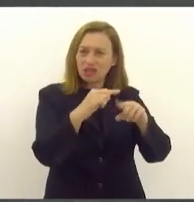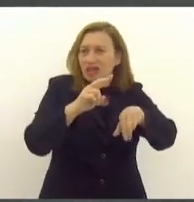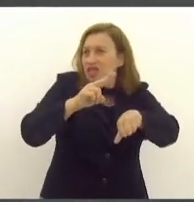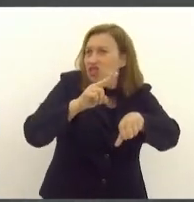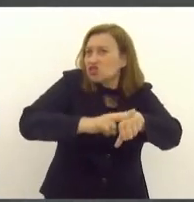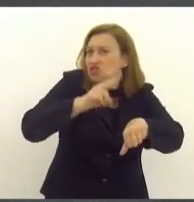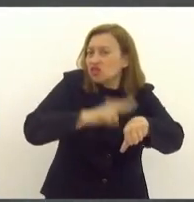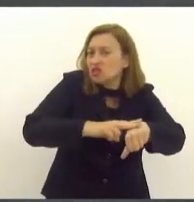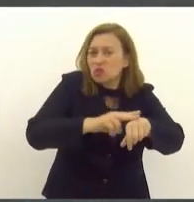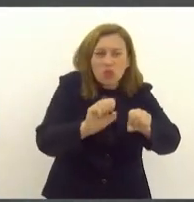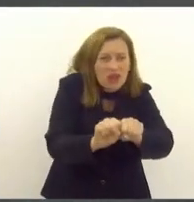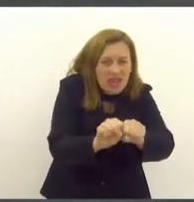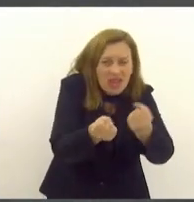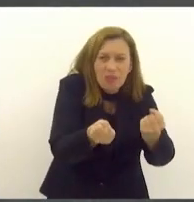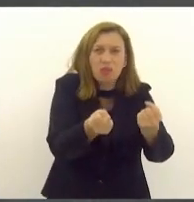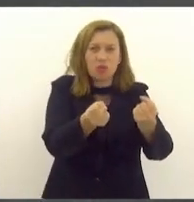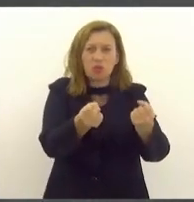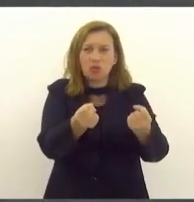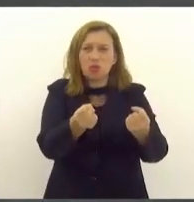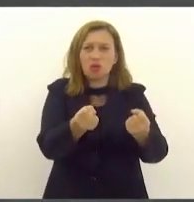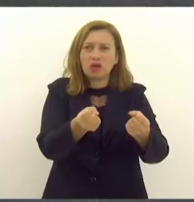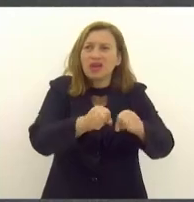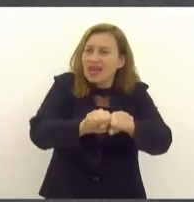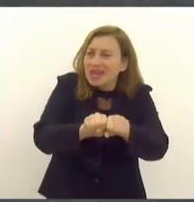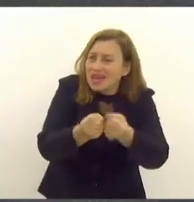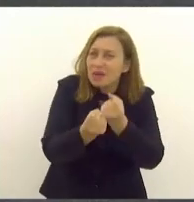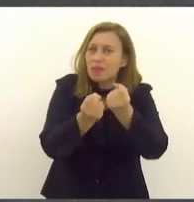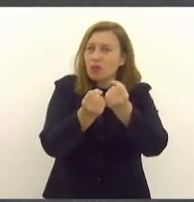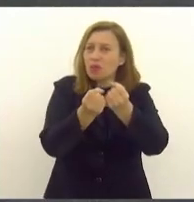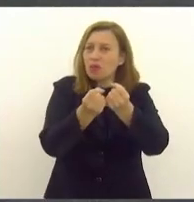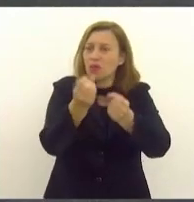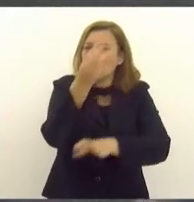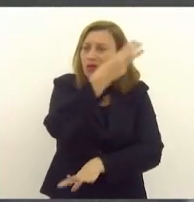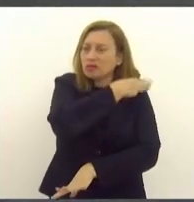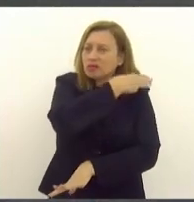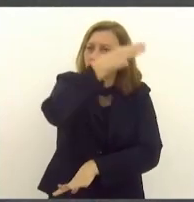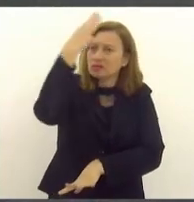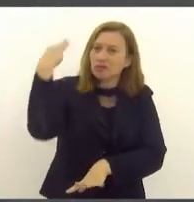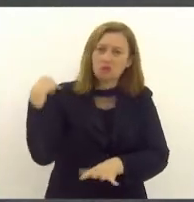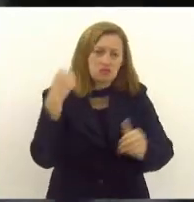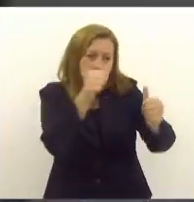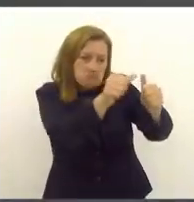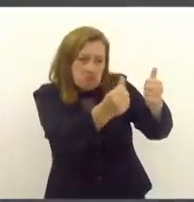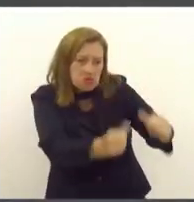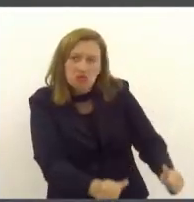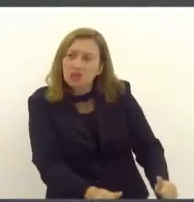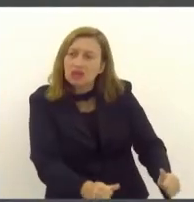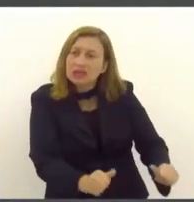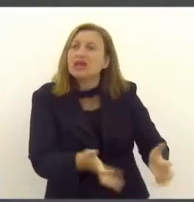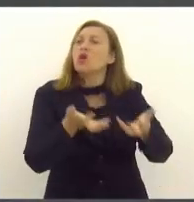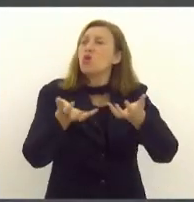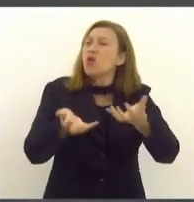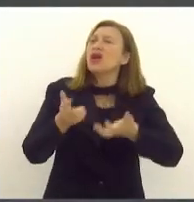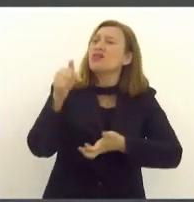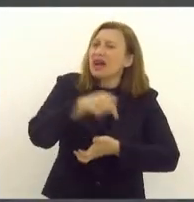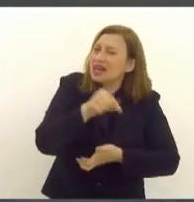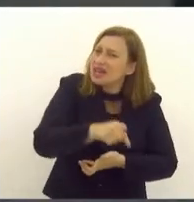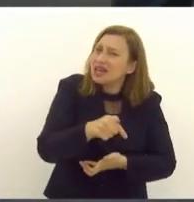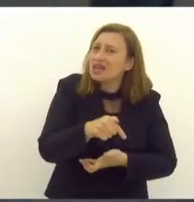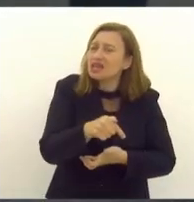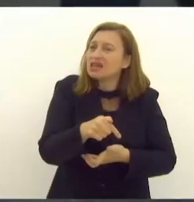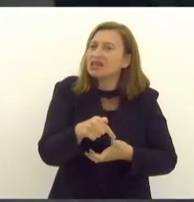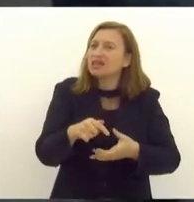quebrou a entrada da igreja quebrou a imagem de Nossa Senhora das Neves então eu quero aqui